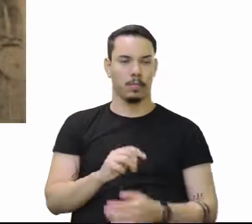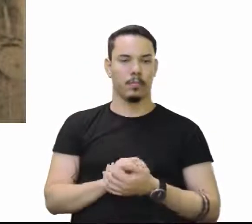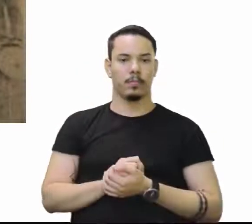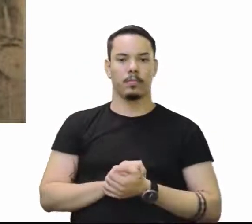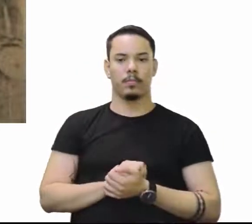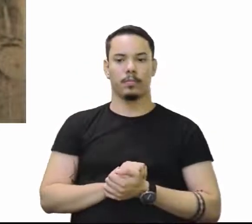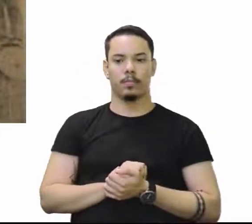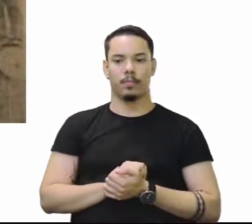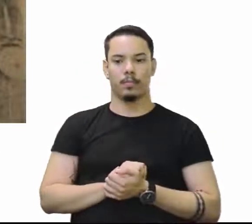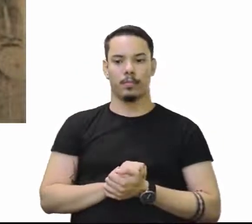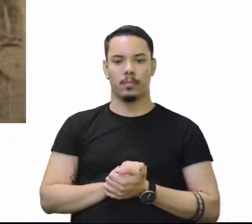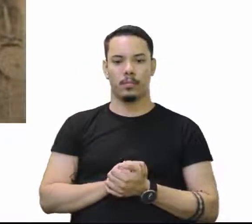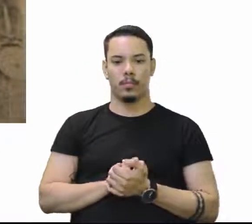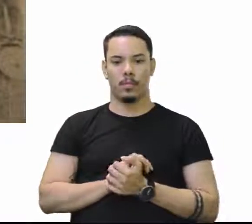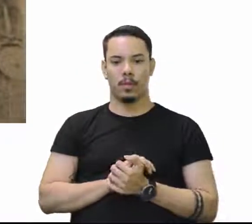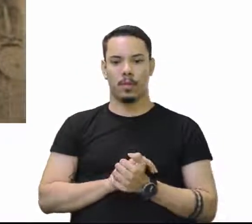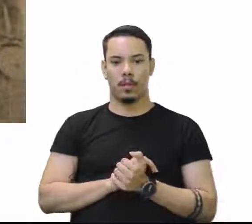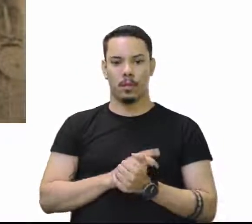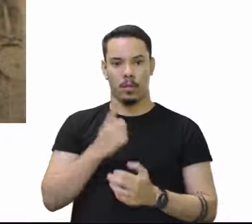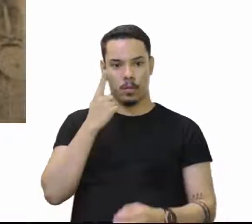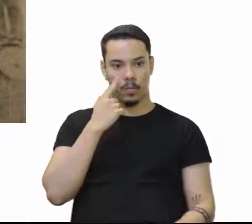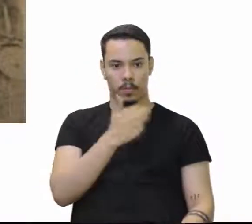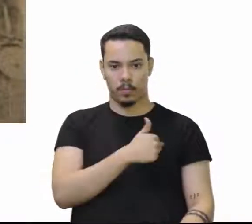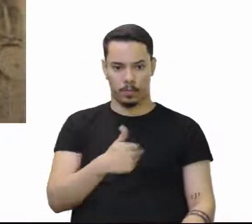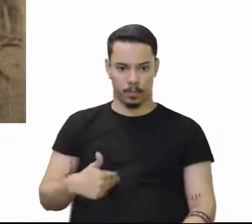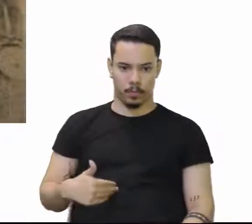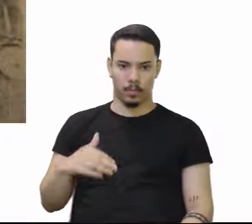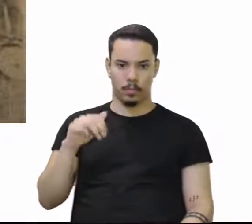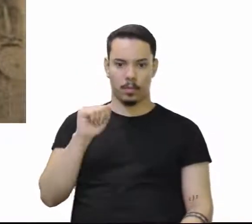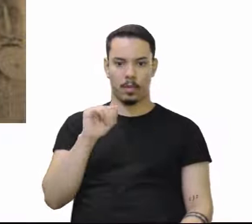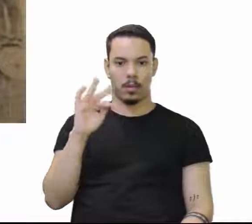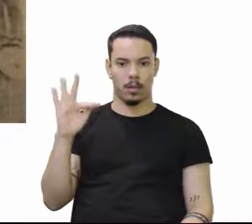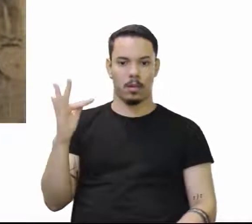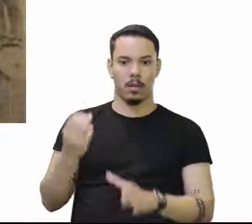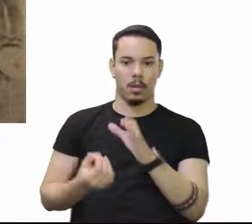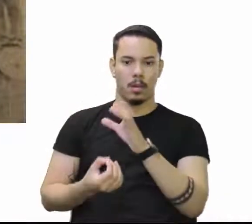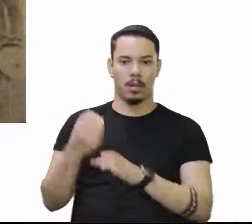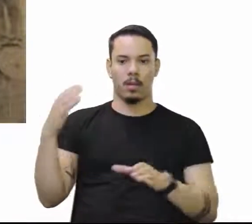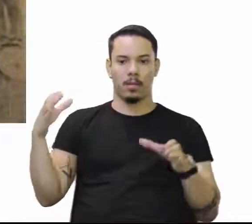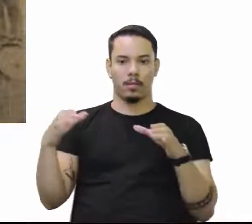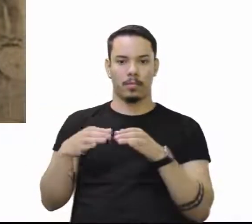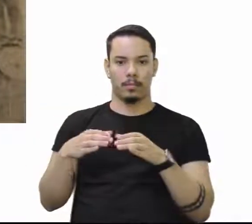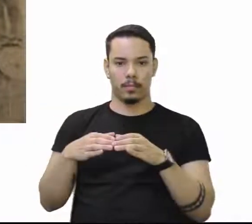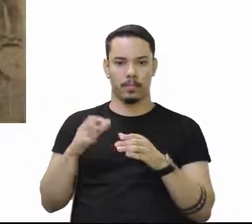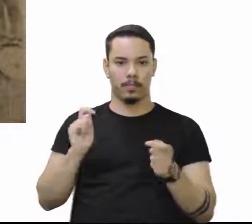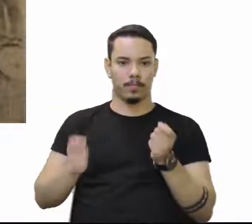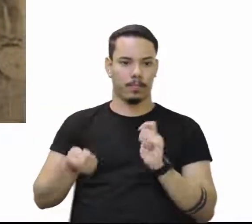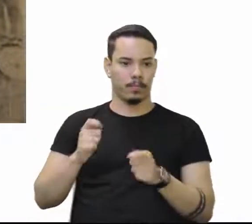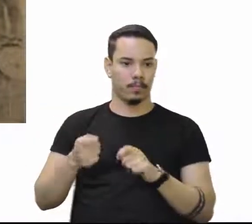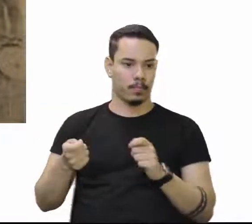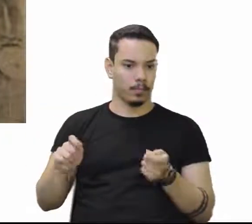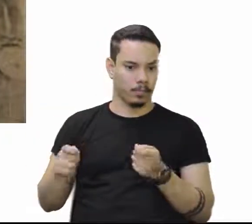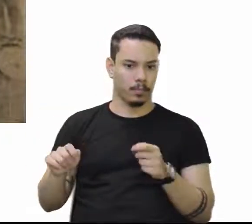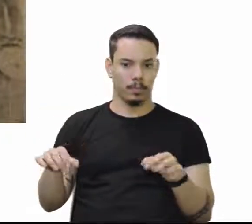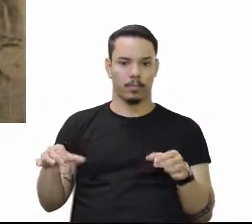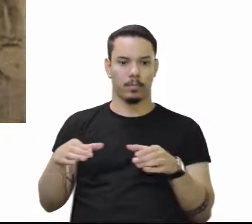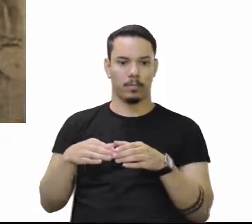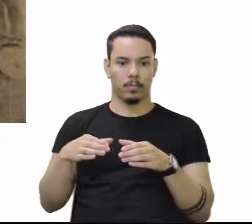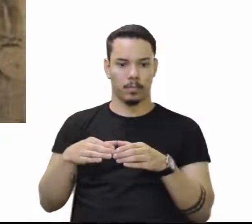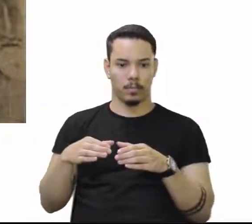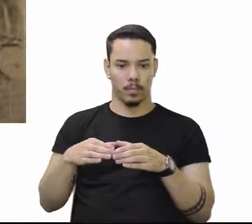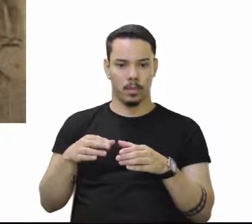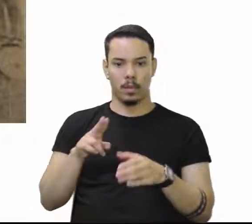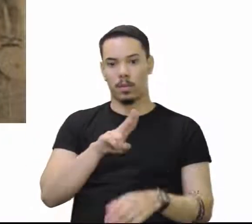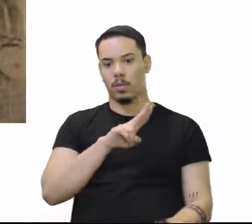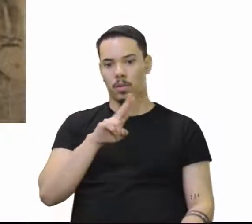Olha aí, o governador Aloysio Ferreira criou a banda marcial da corporação,